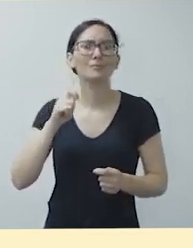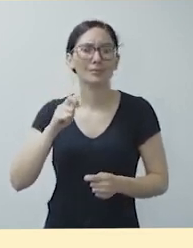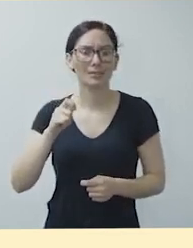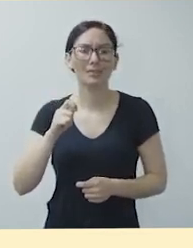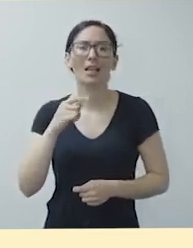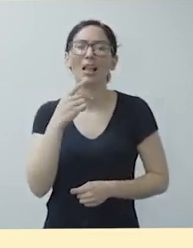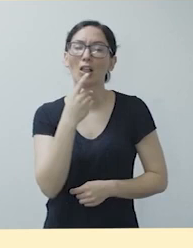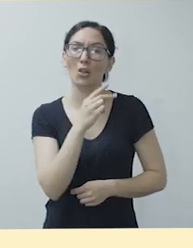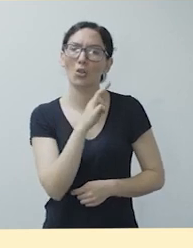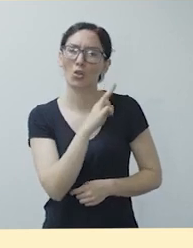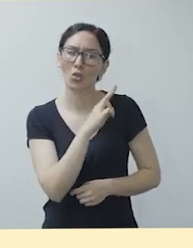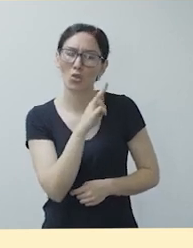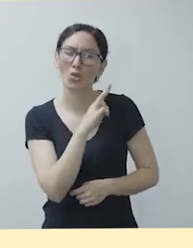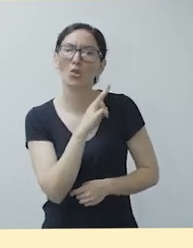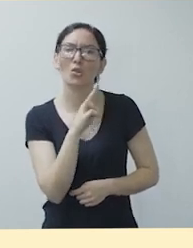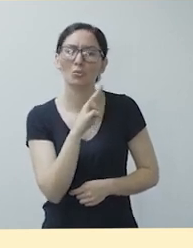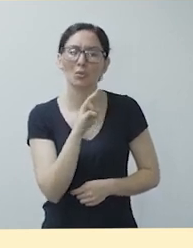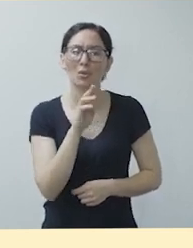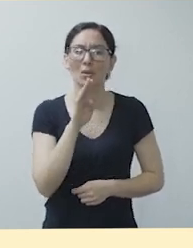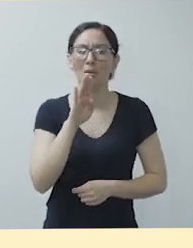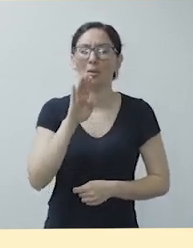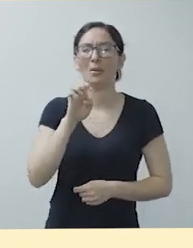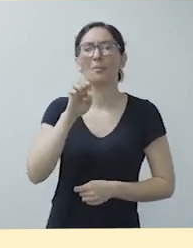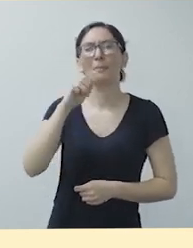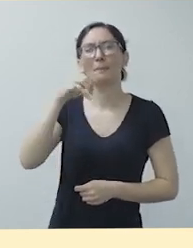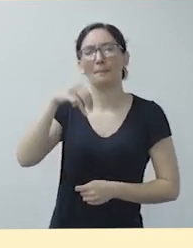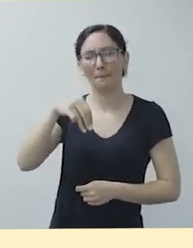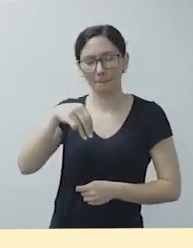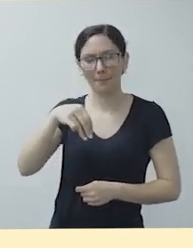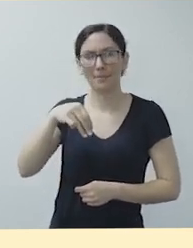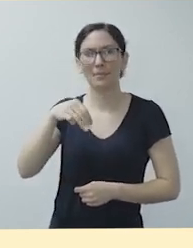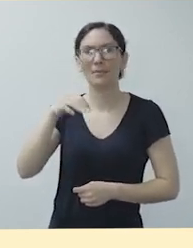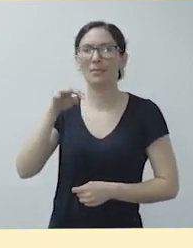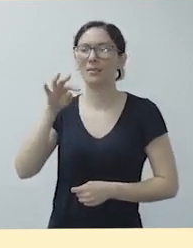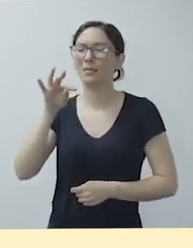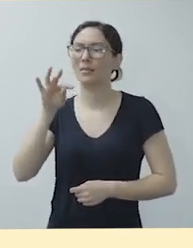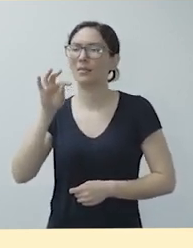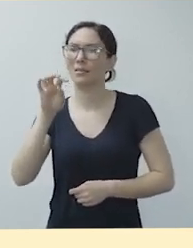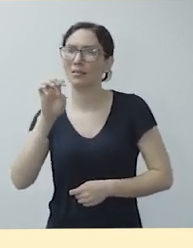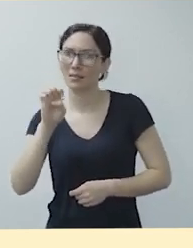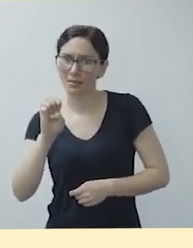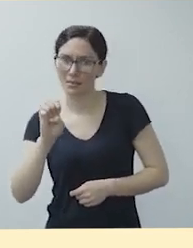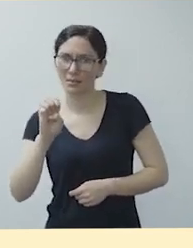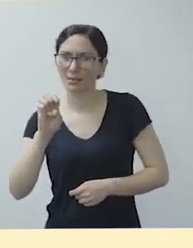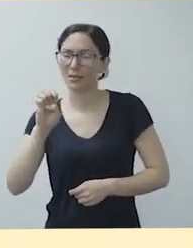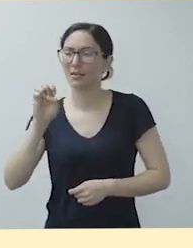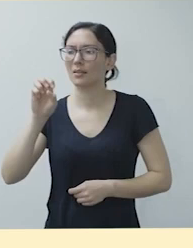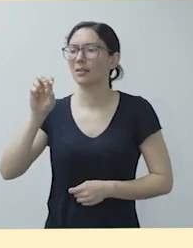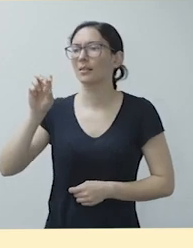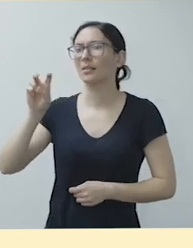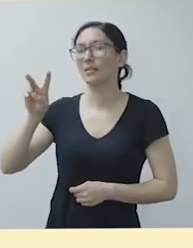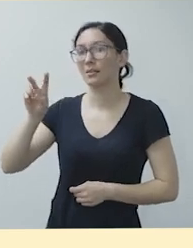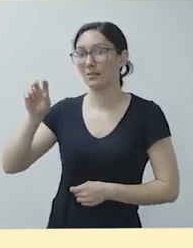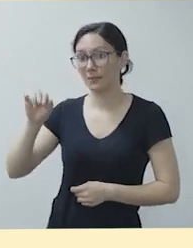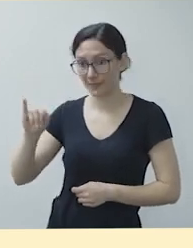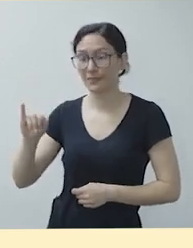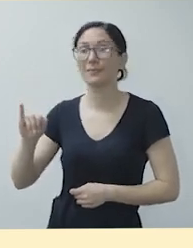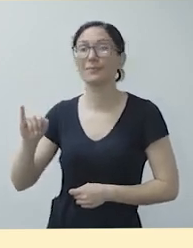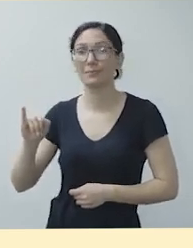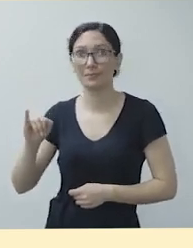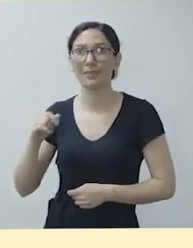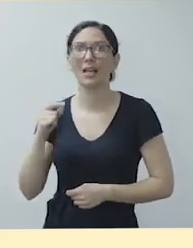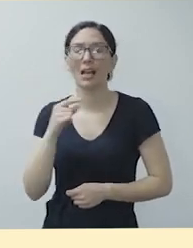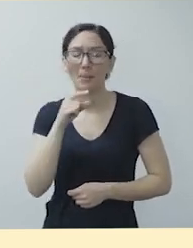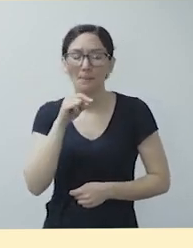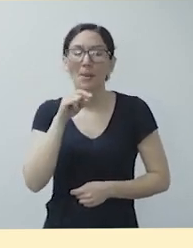Muito bem! Quando nós ouvimos o som, nós ouvimos ele dizer bem te vi, bem te